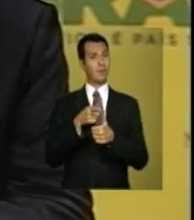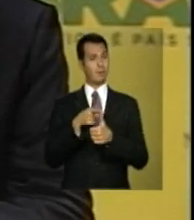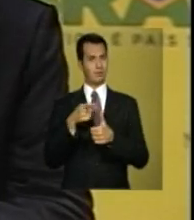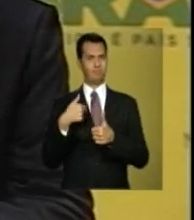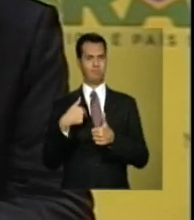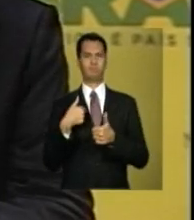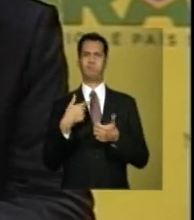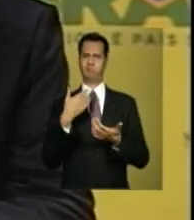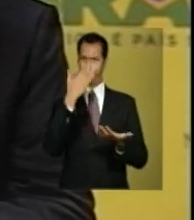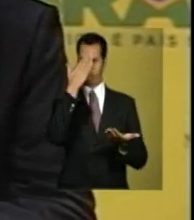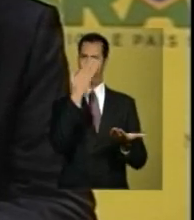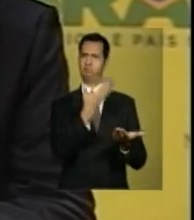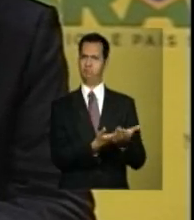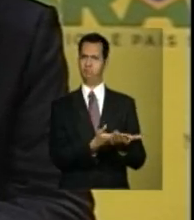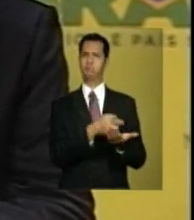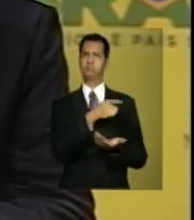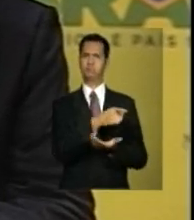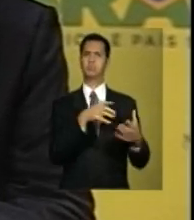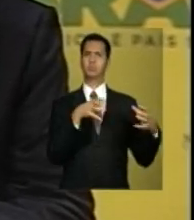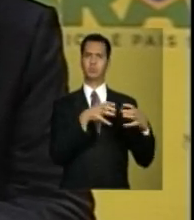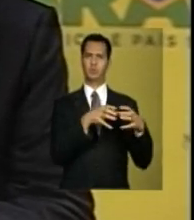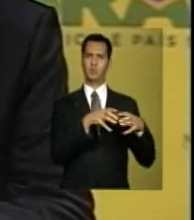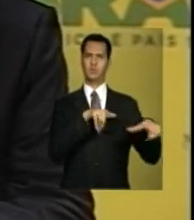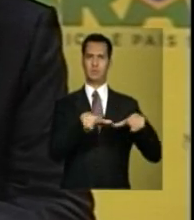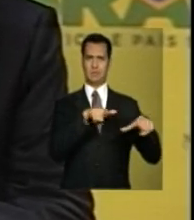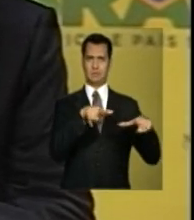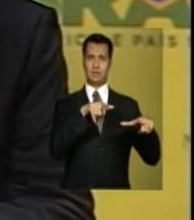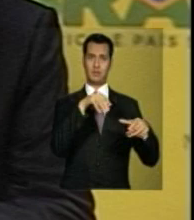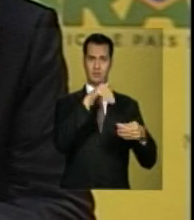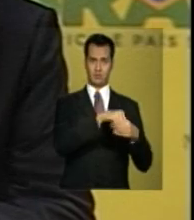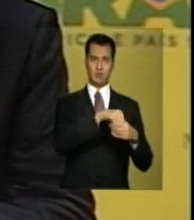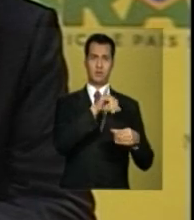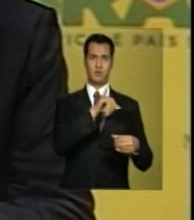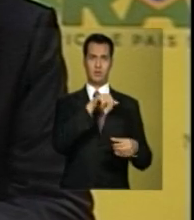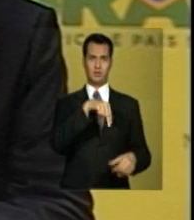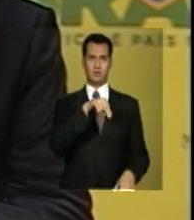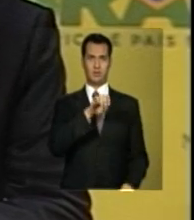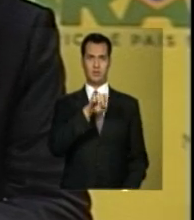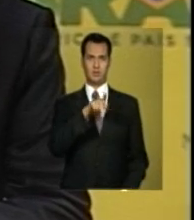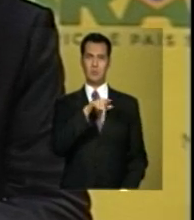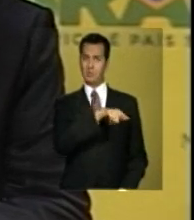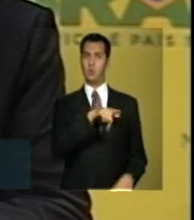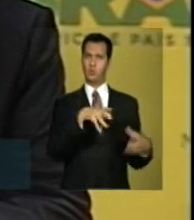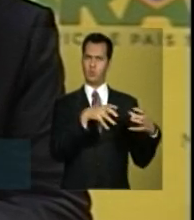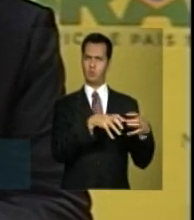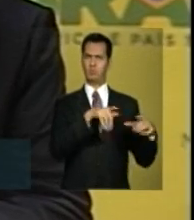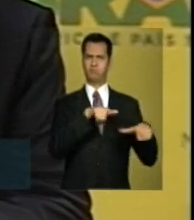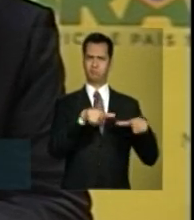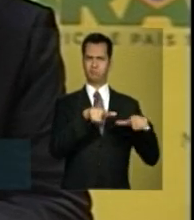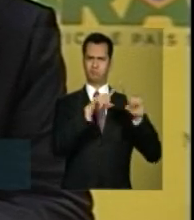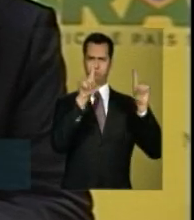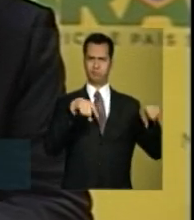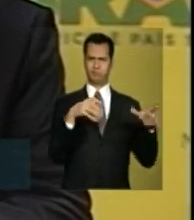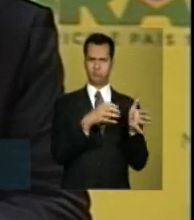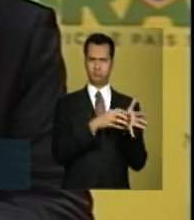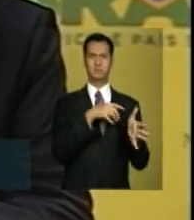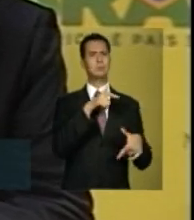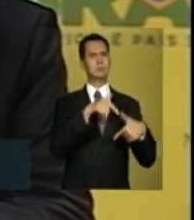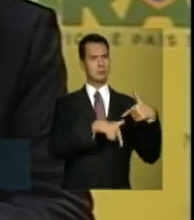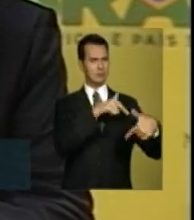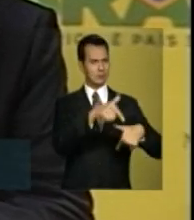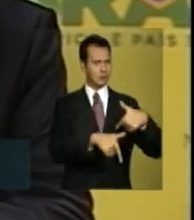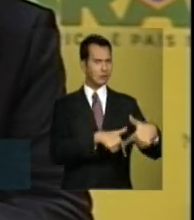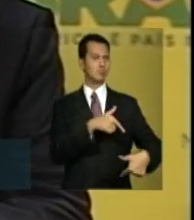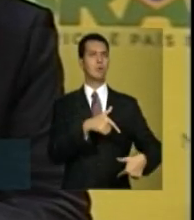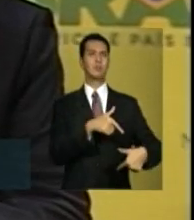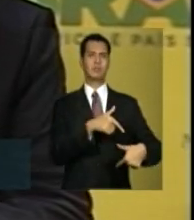esforço incrível que o os funcionários servidores do INEP vem fazendo ao longo eh da história do Enem mas particularmente para